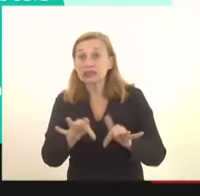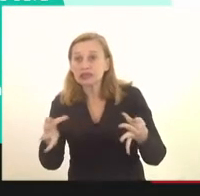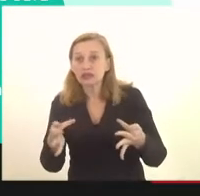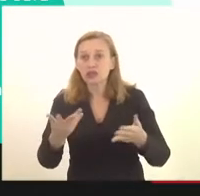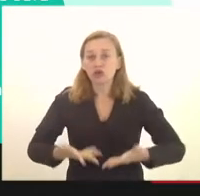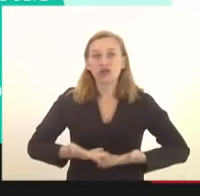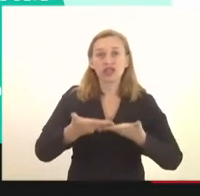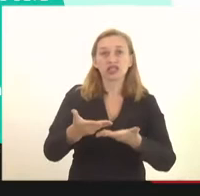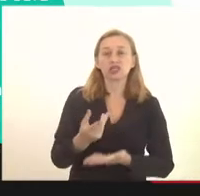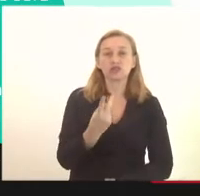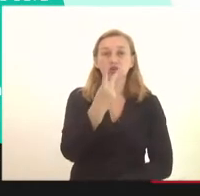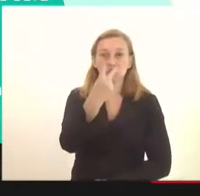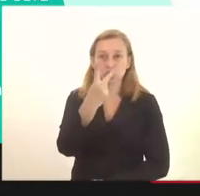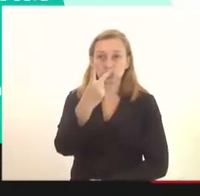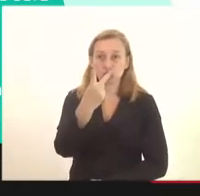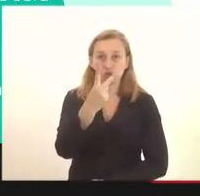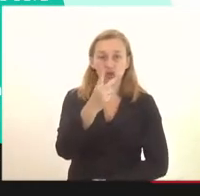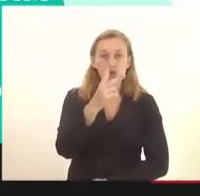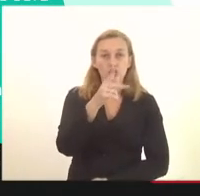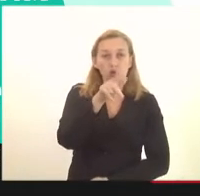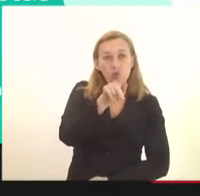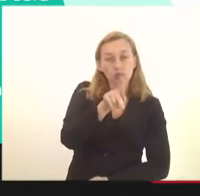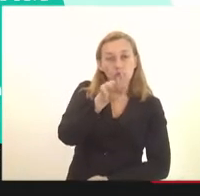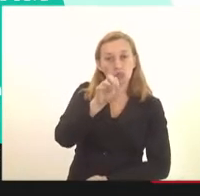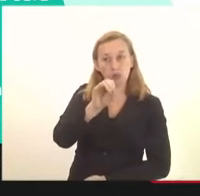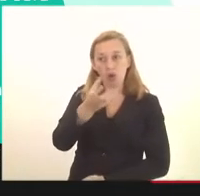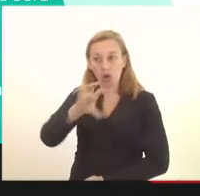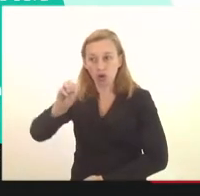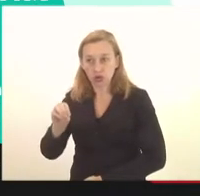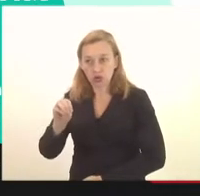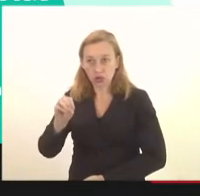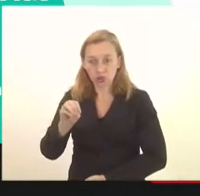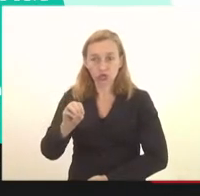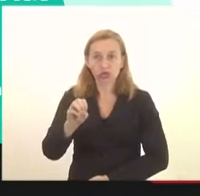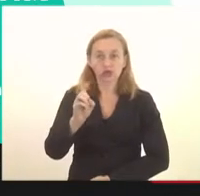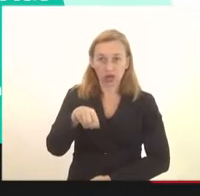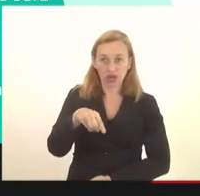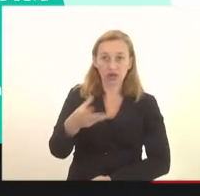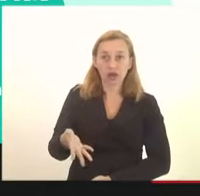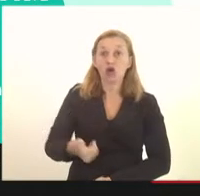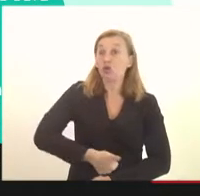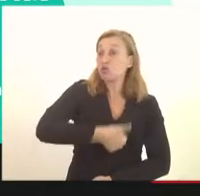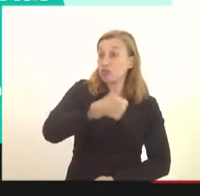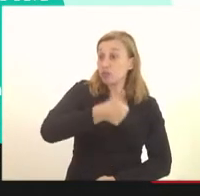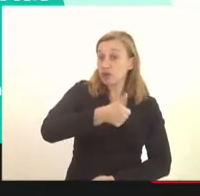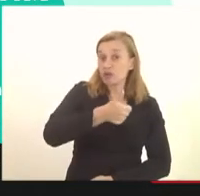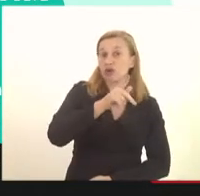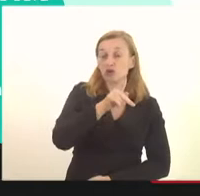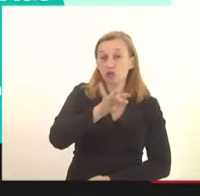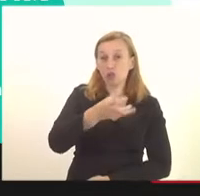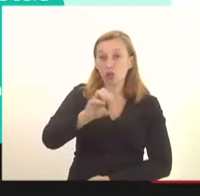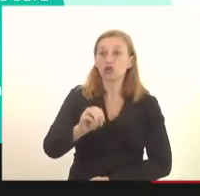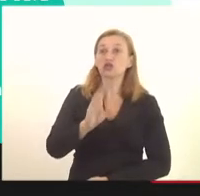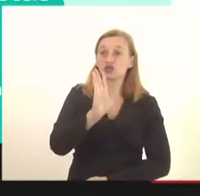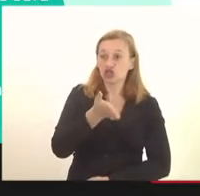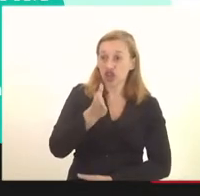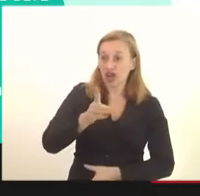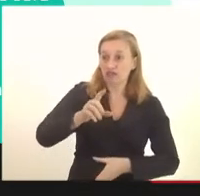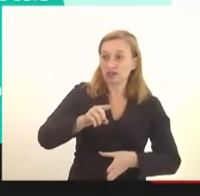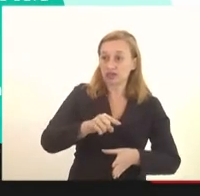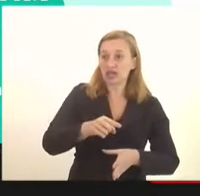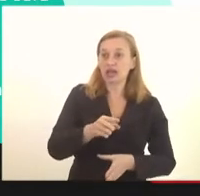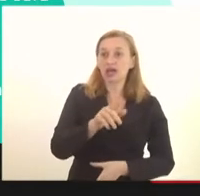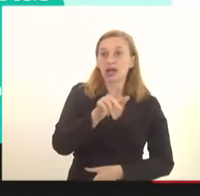dois poços como compromisso exploratório nesses blocos operados pela Total, e esse, o primeiro poço já vai ser perfurado agora em